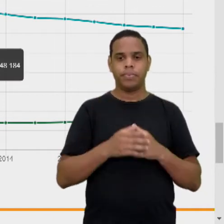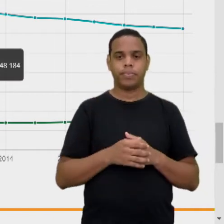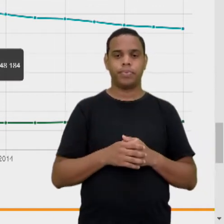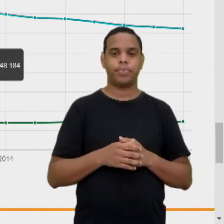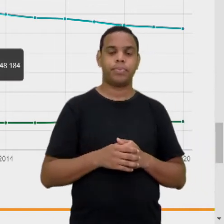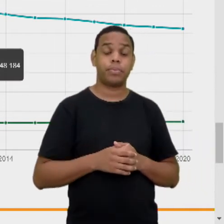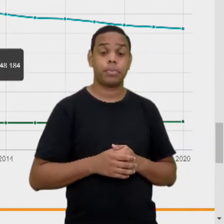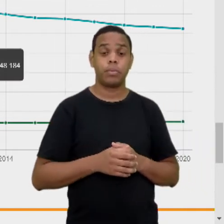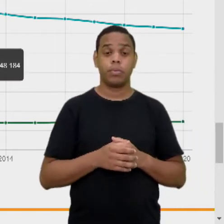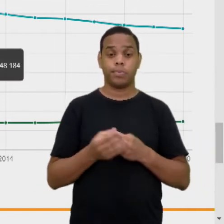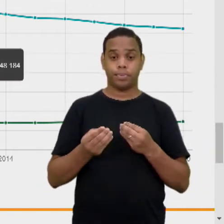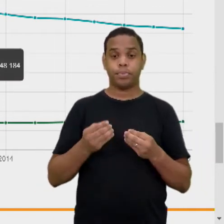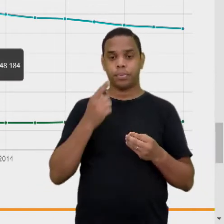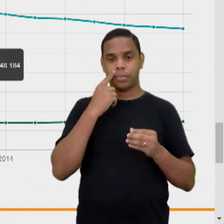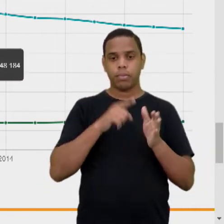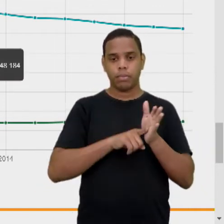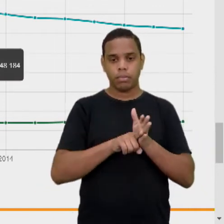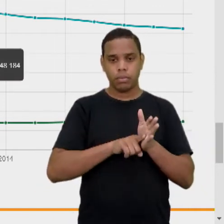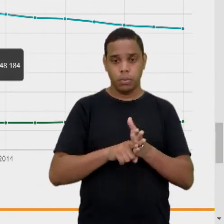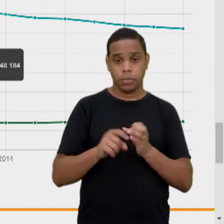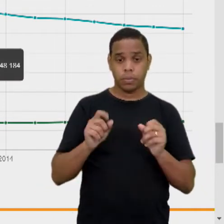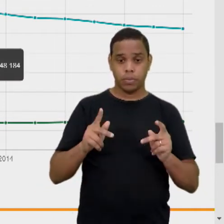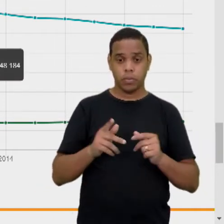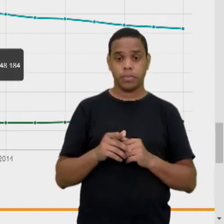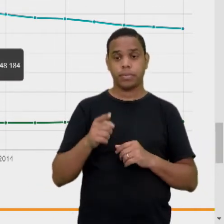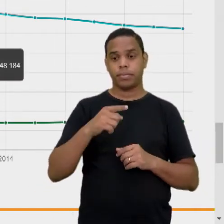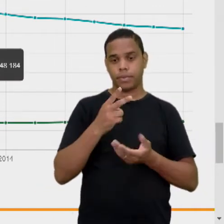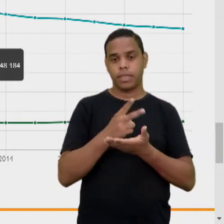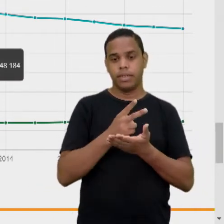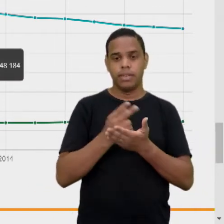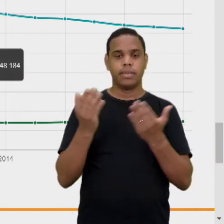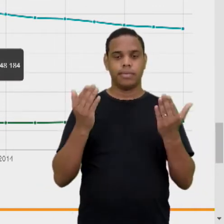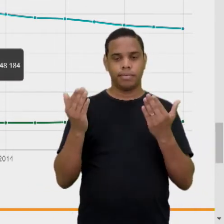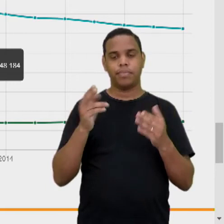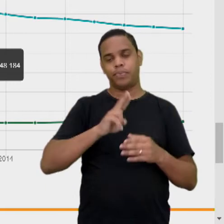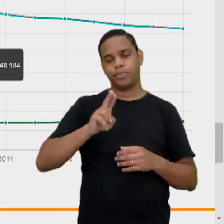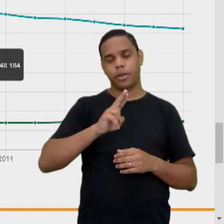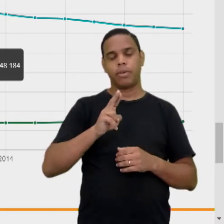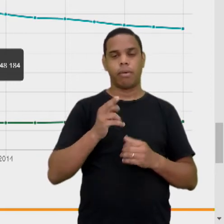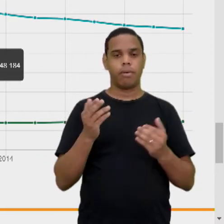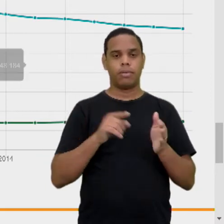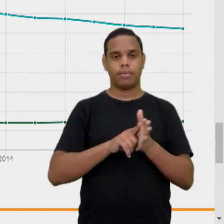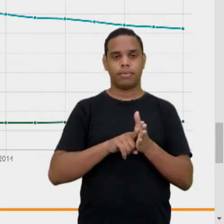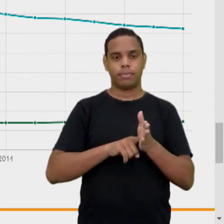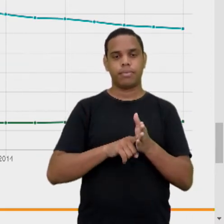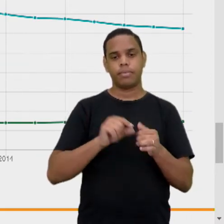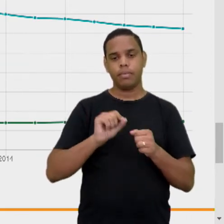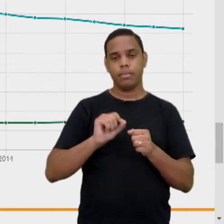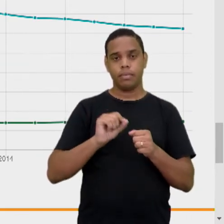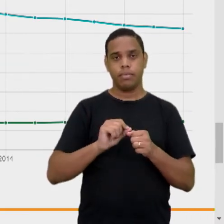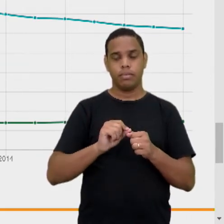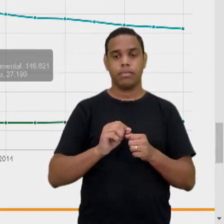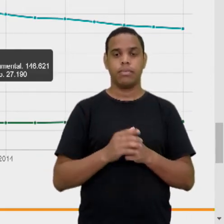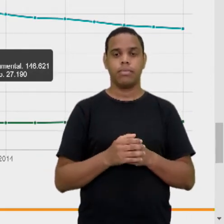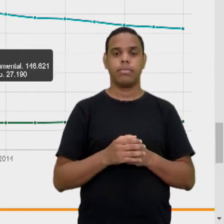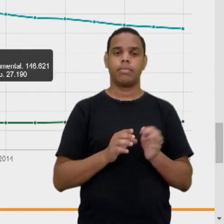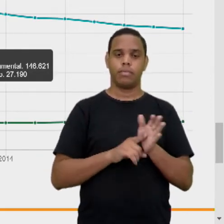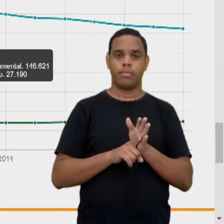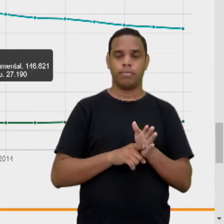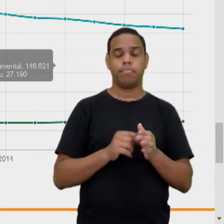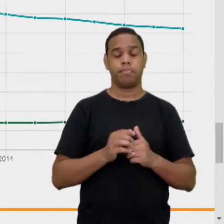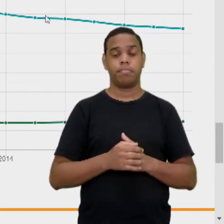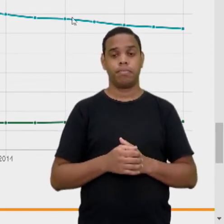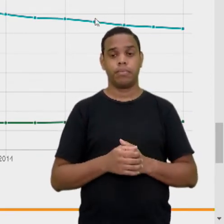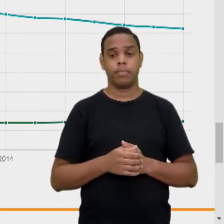ano e ano da pesquisa, tá certo? Então sempre lembrando isso, que é os anos da pesquisa que foram feitas essas pesquisas